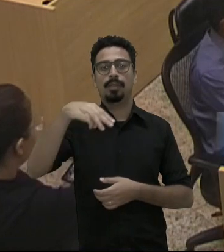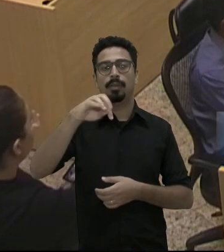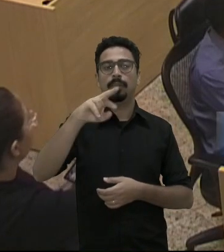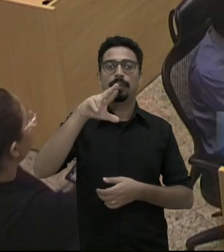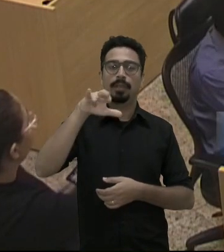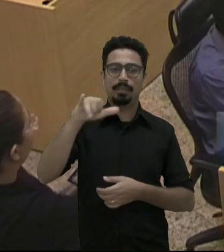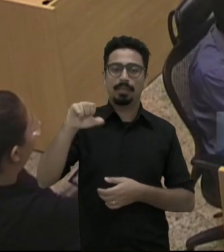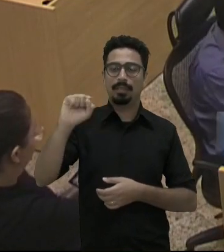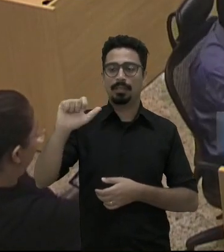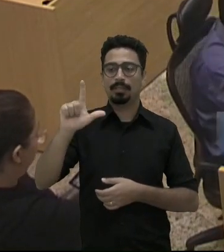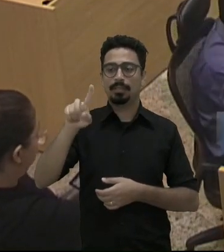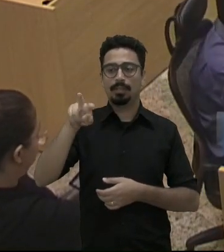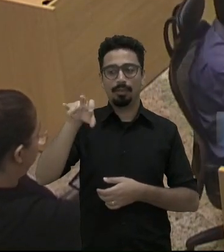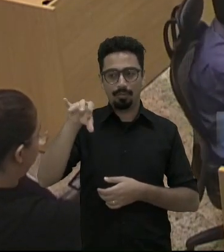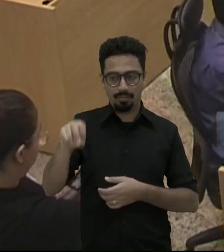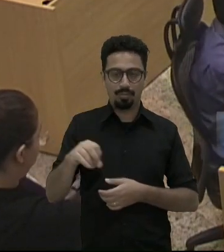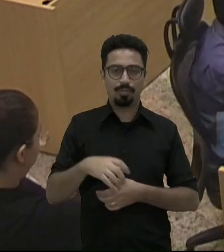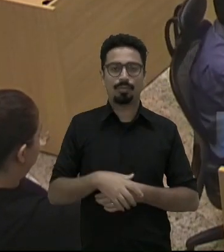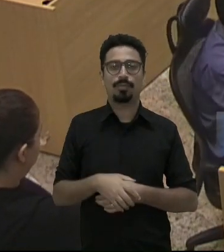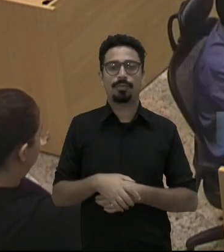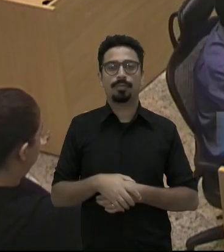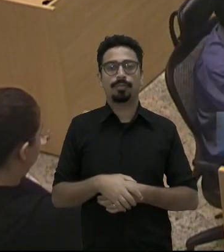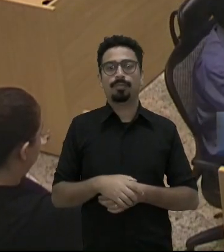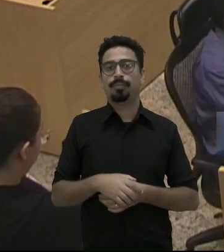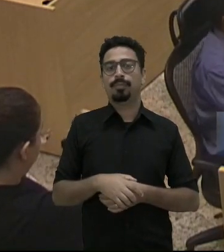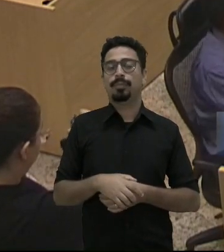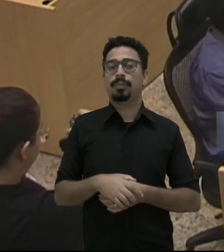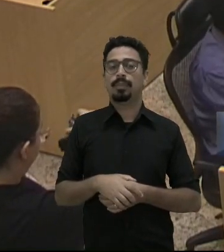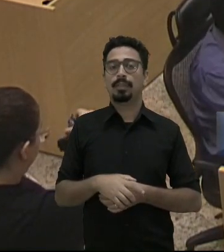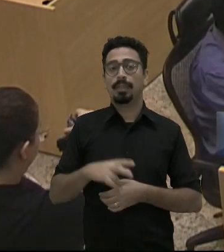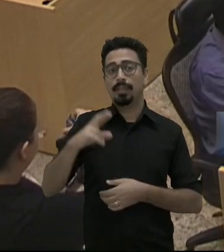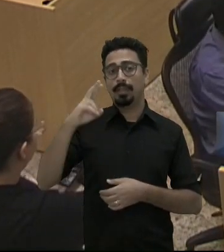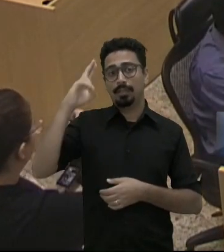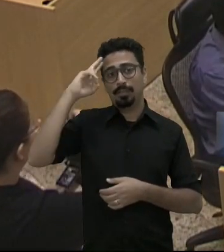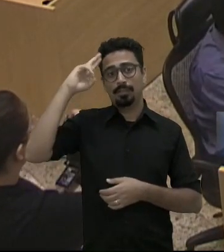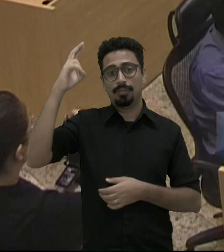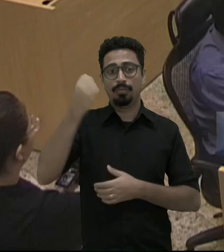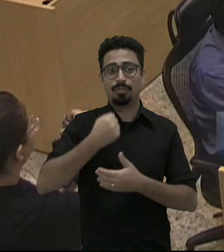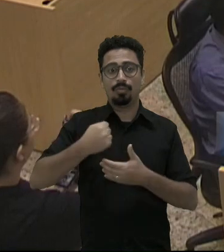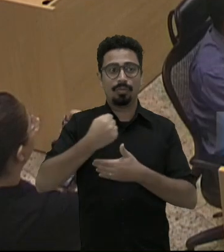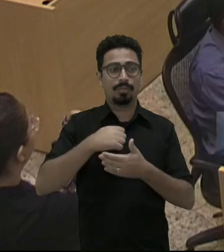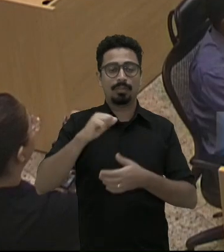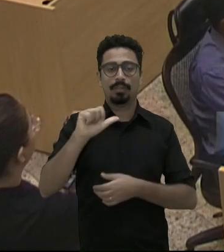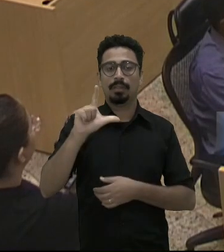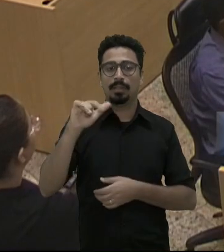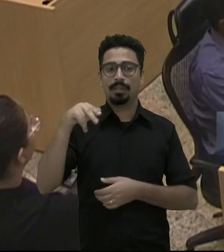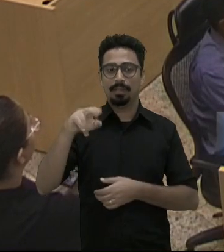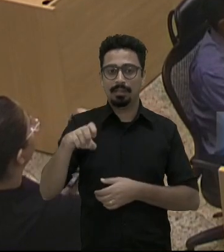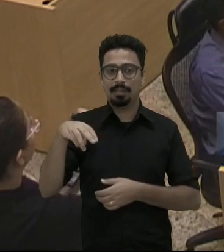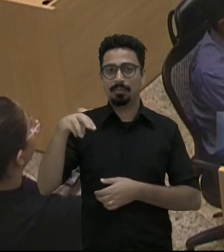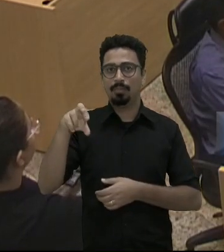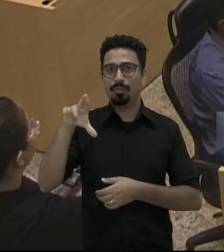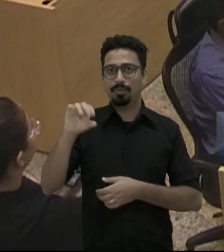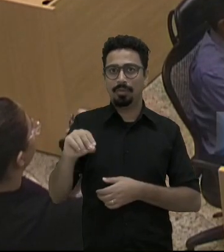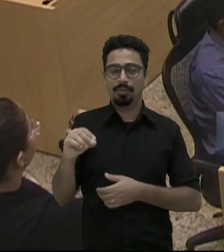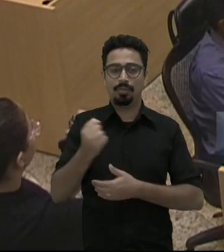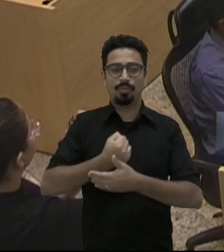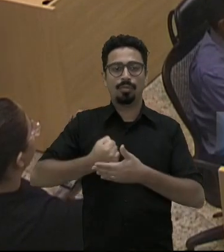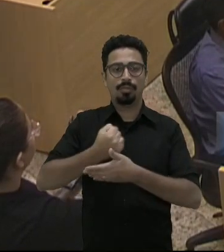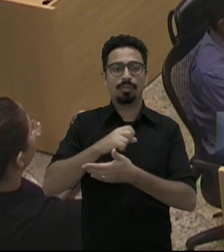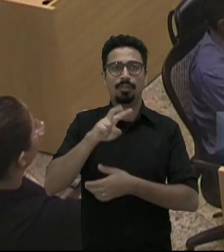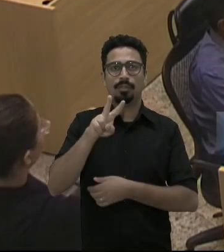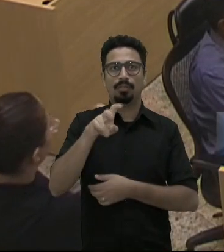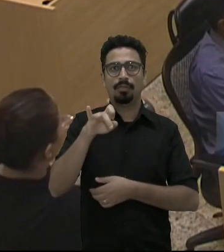Sálvio Santana Freitas Filho. A chefe de cozinha Renata Aline Monteiro da Silva. O cozinheiro Victor